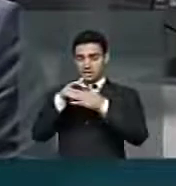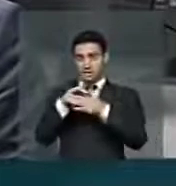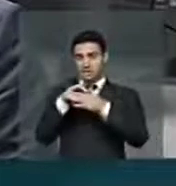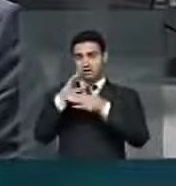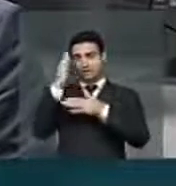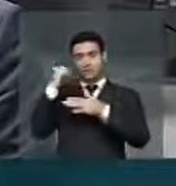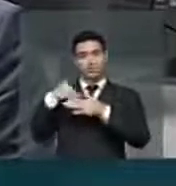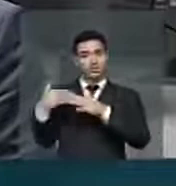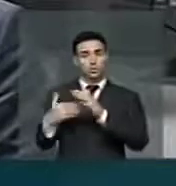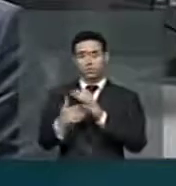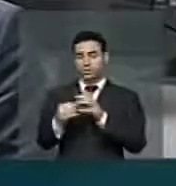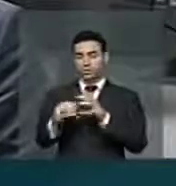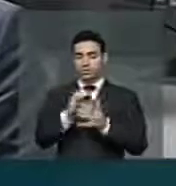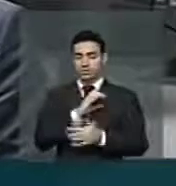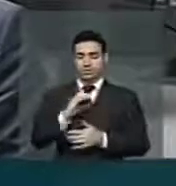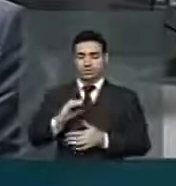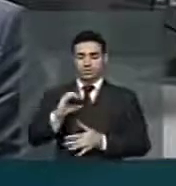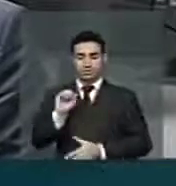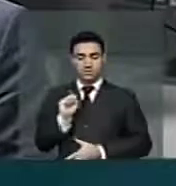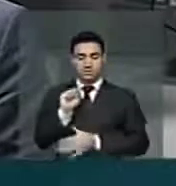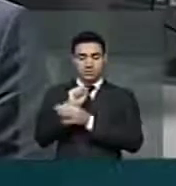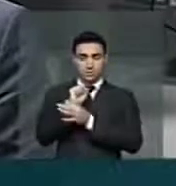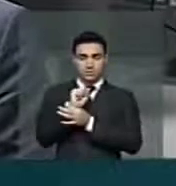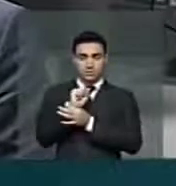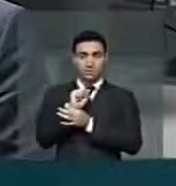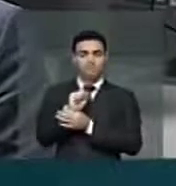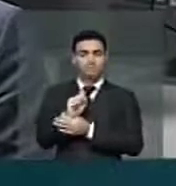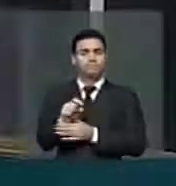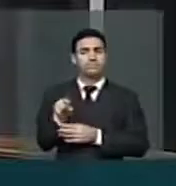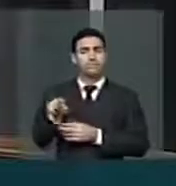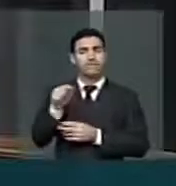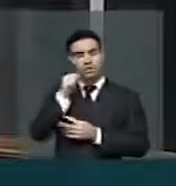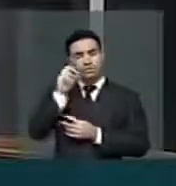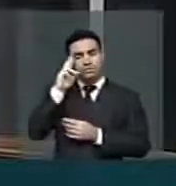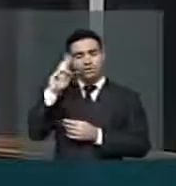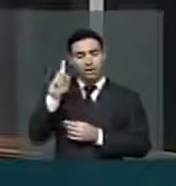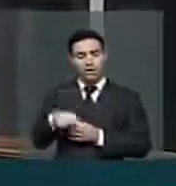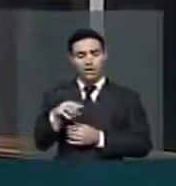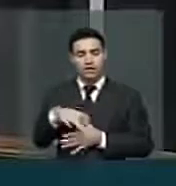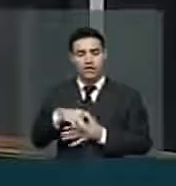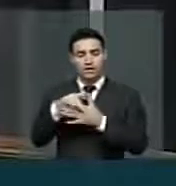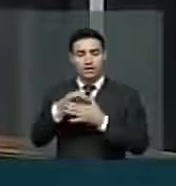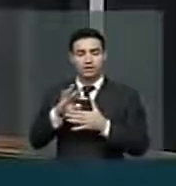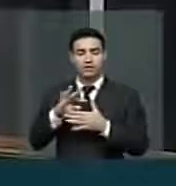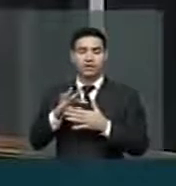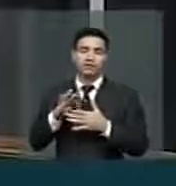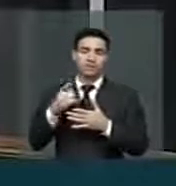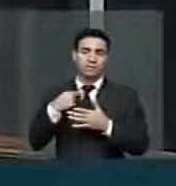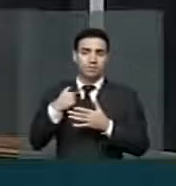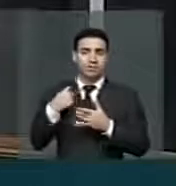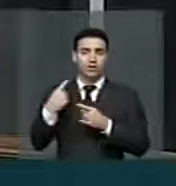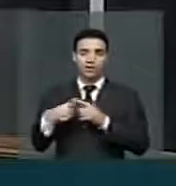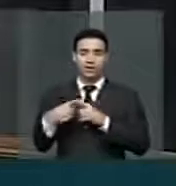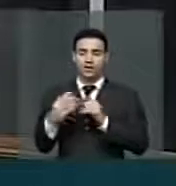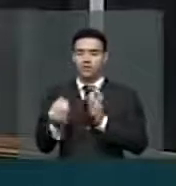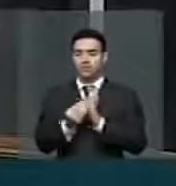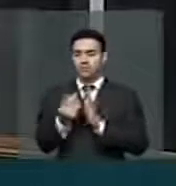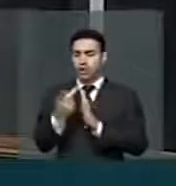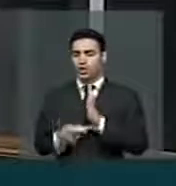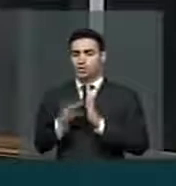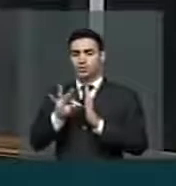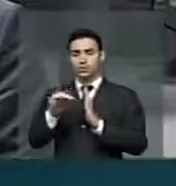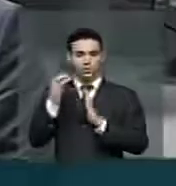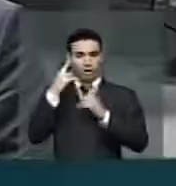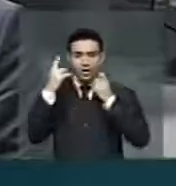área, na Comissão de Segurança, é a nossa líder para pautar nossos assuntos com referência a todos os